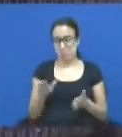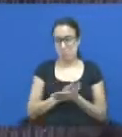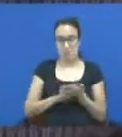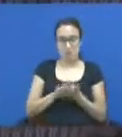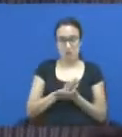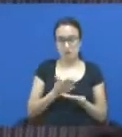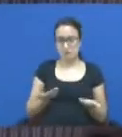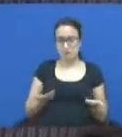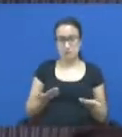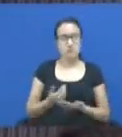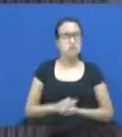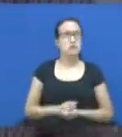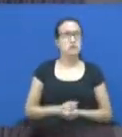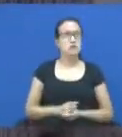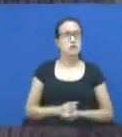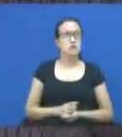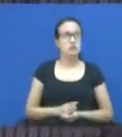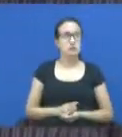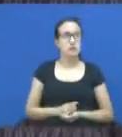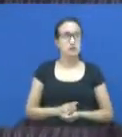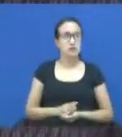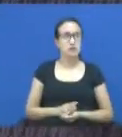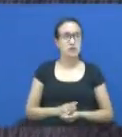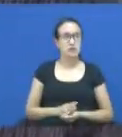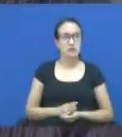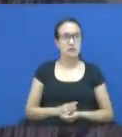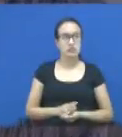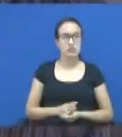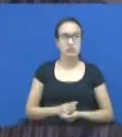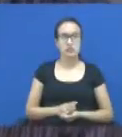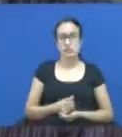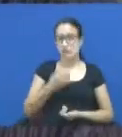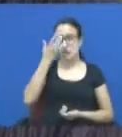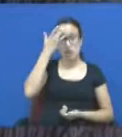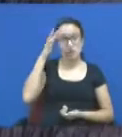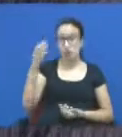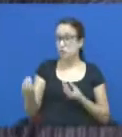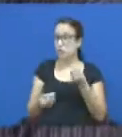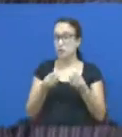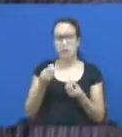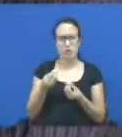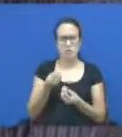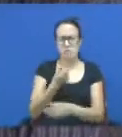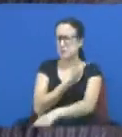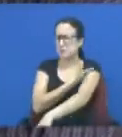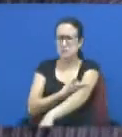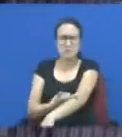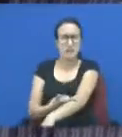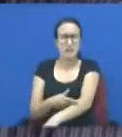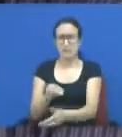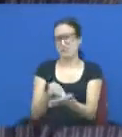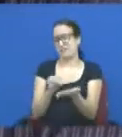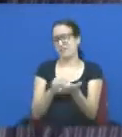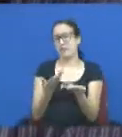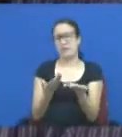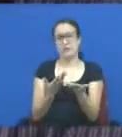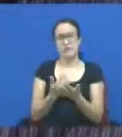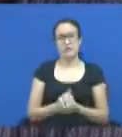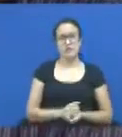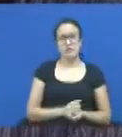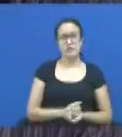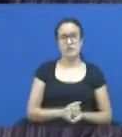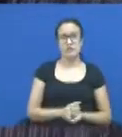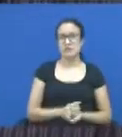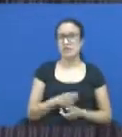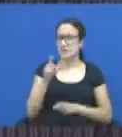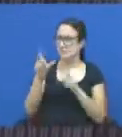minha calça, só se eu estou com alguma... Porque você não tem nada. Eu não sei, é um desrespeito dessas pessoas que só